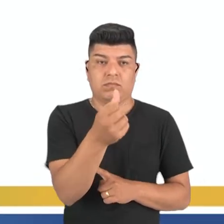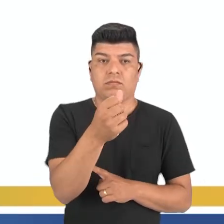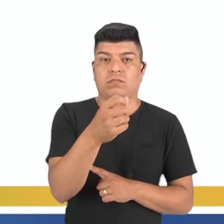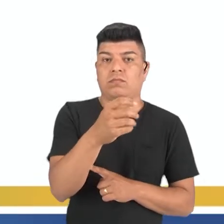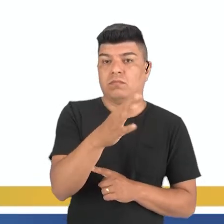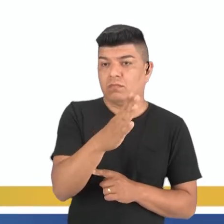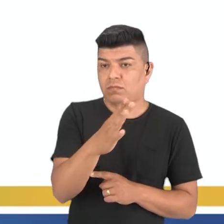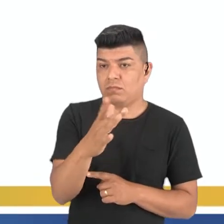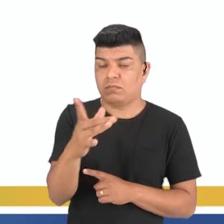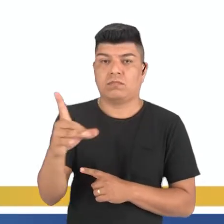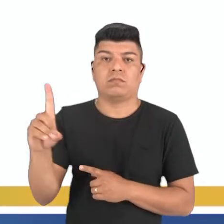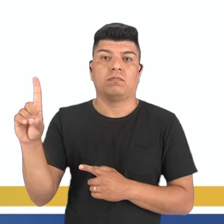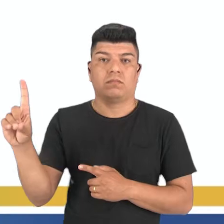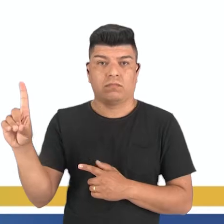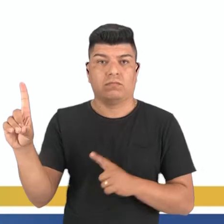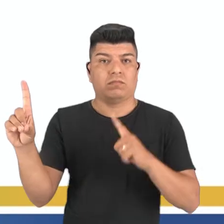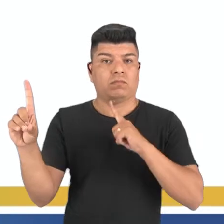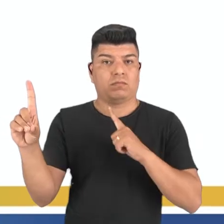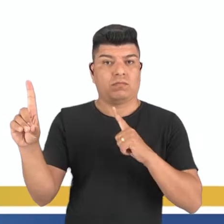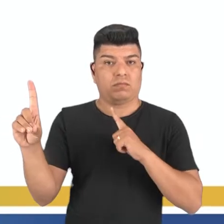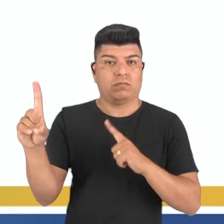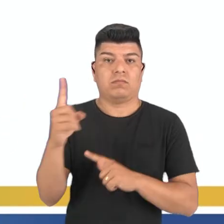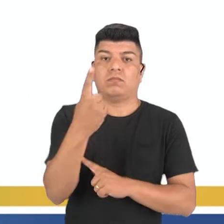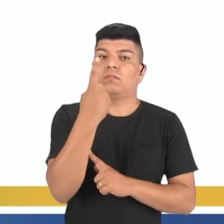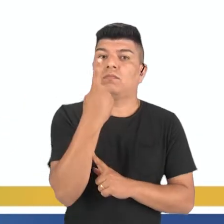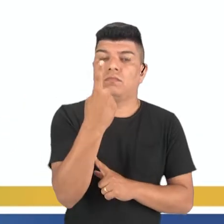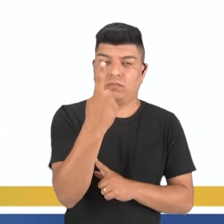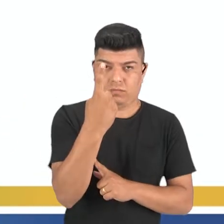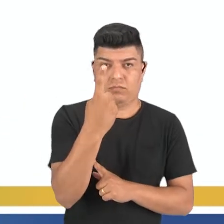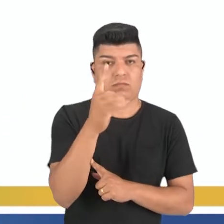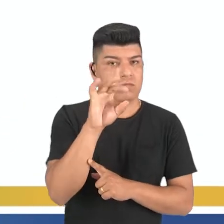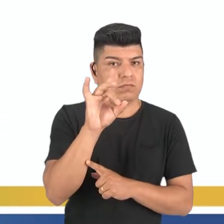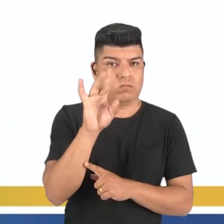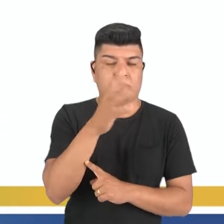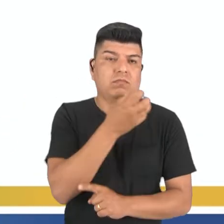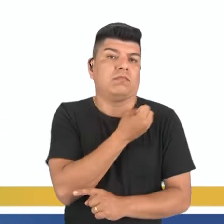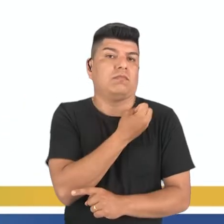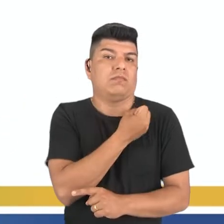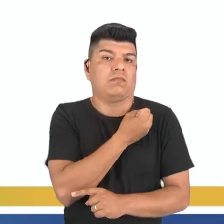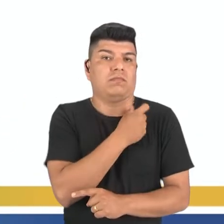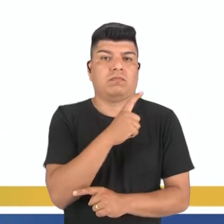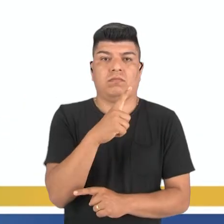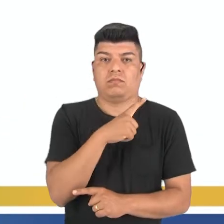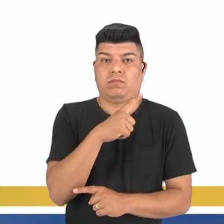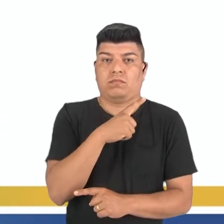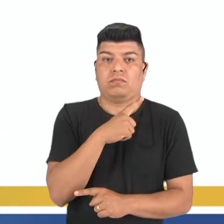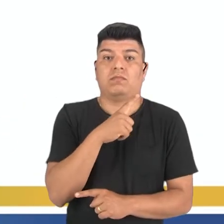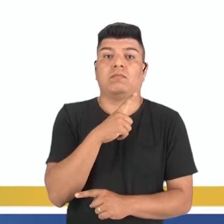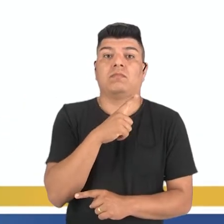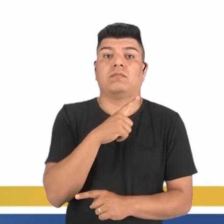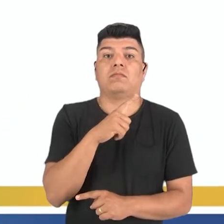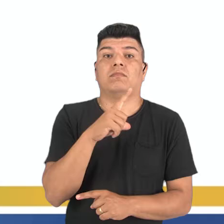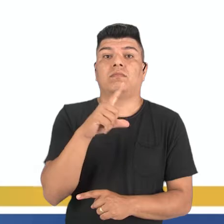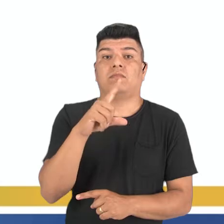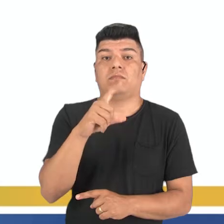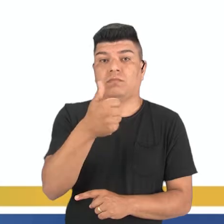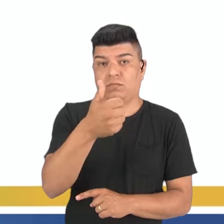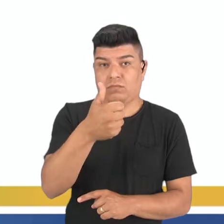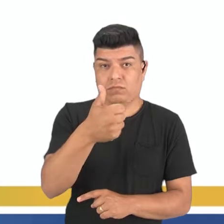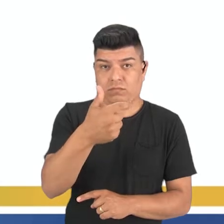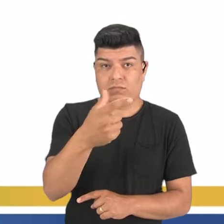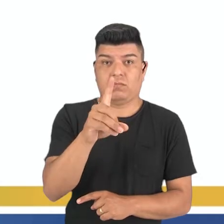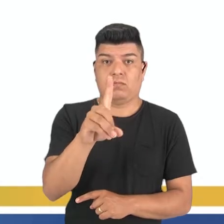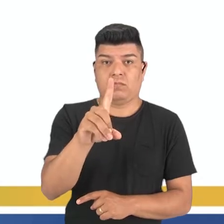vírgula para a direita, nós temos uma casa decimal, ou seja, um número que ocupa a posição, a casa dos